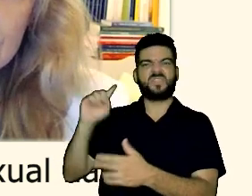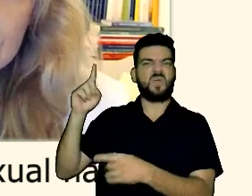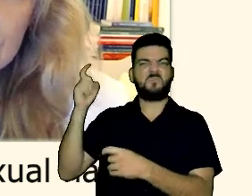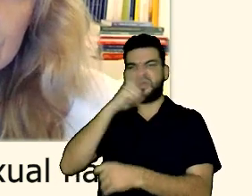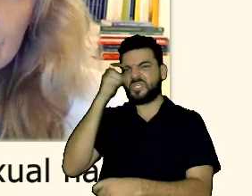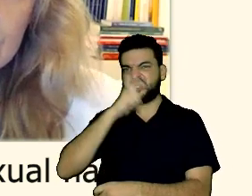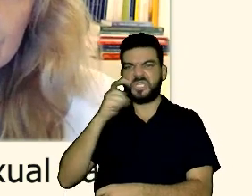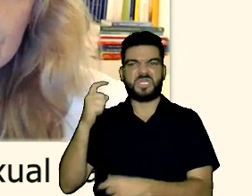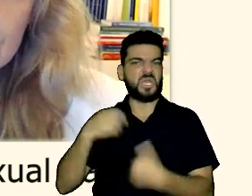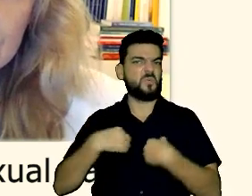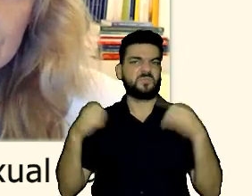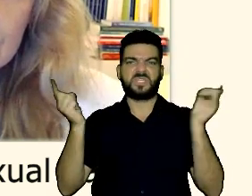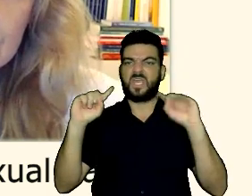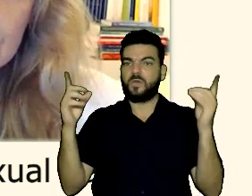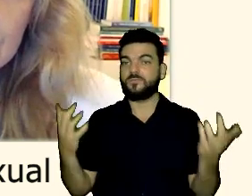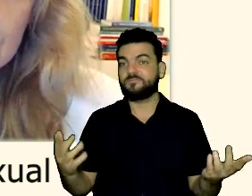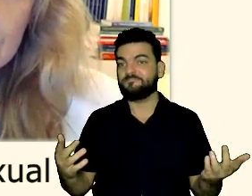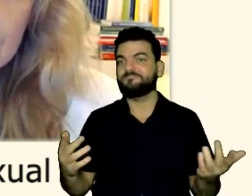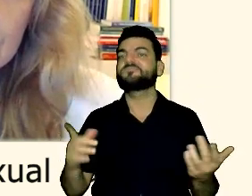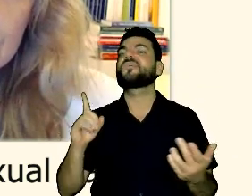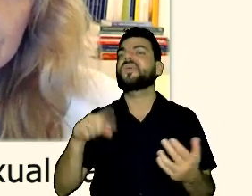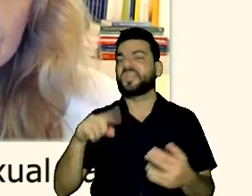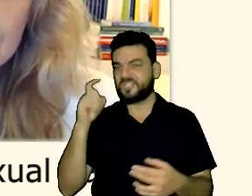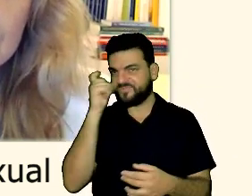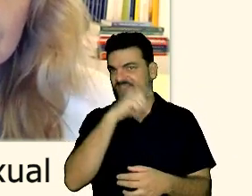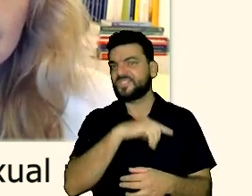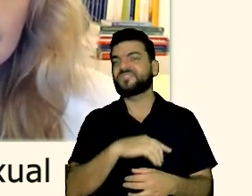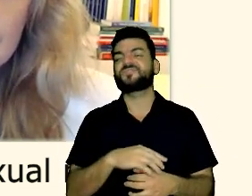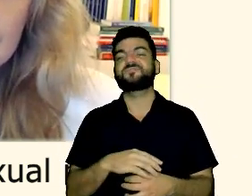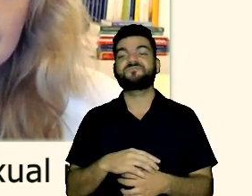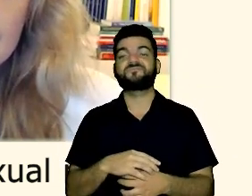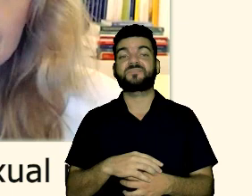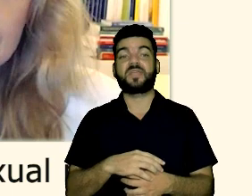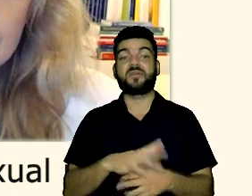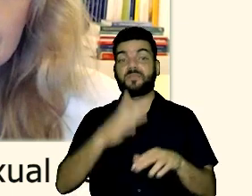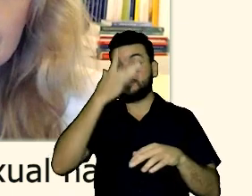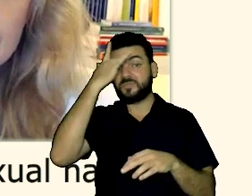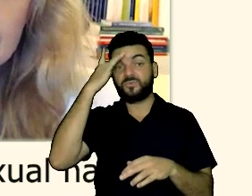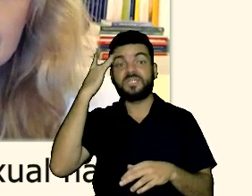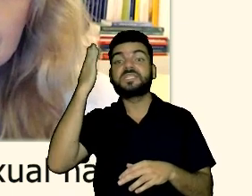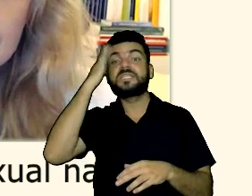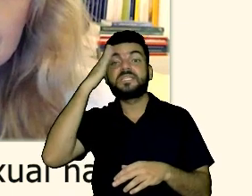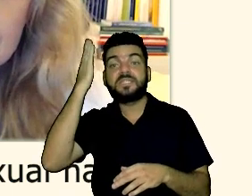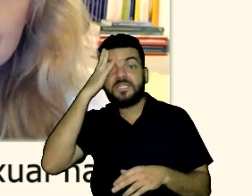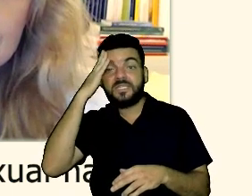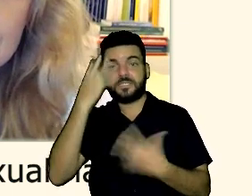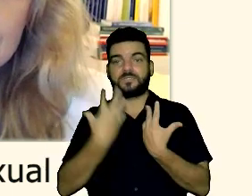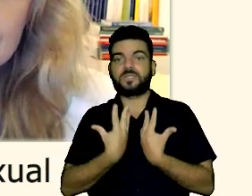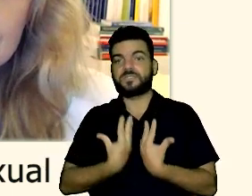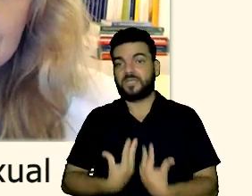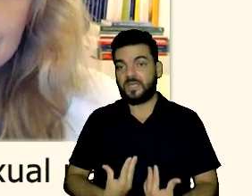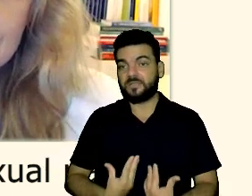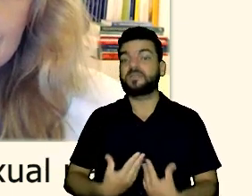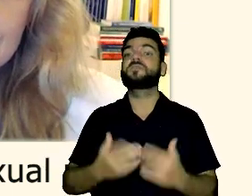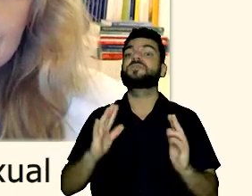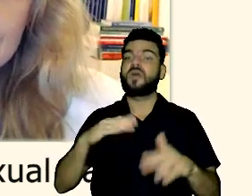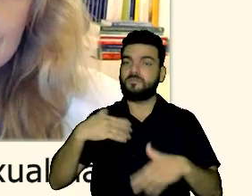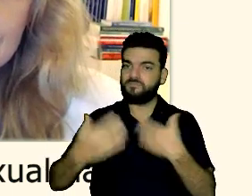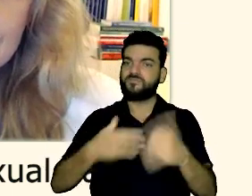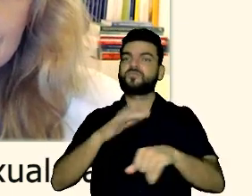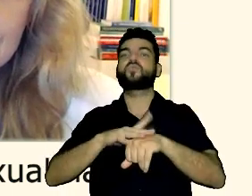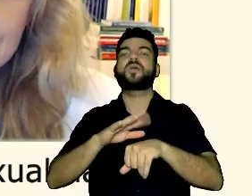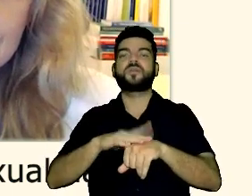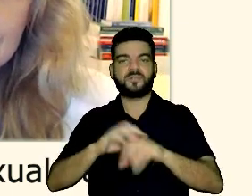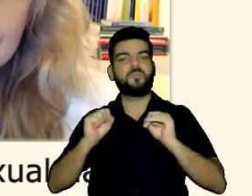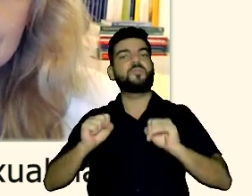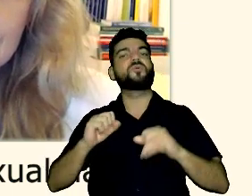não aceita, não se vê assim, né? Então, é muito difícil até a pessoa entender que ela